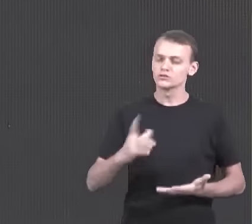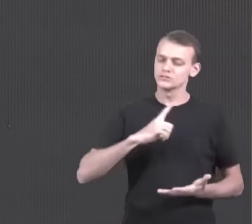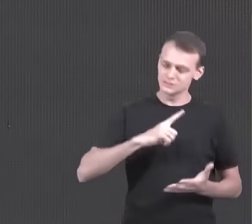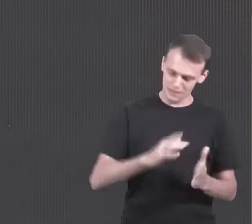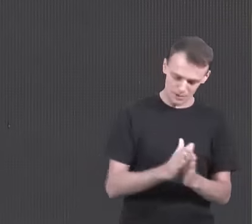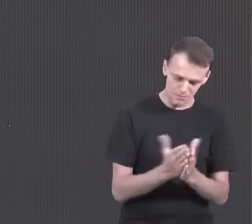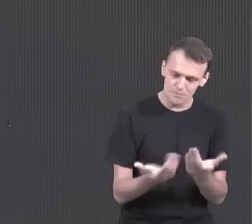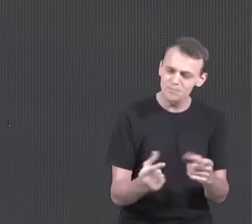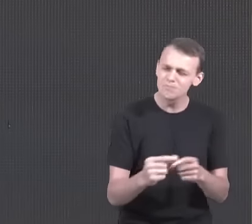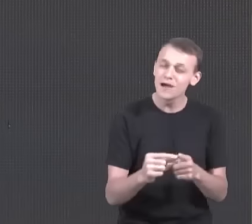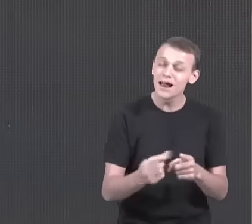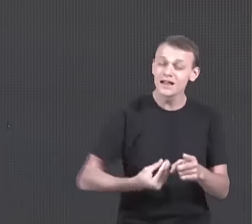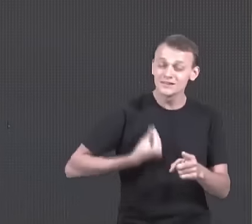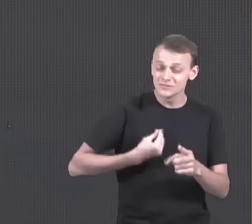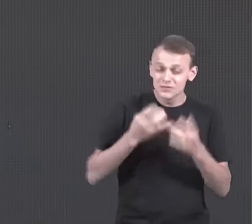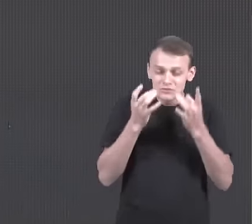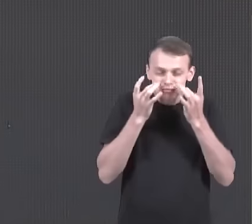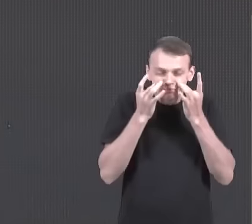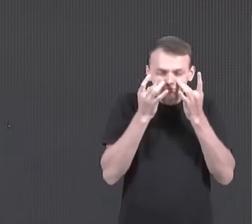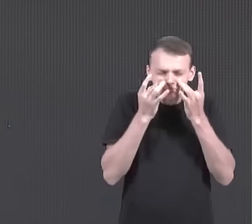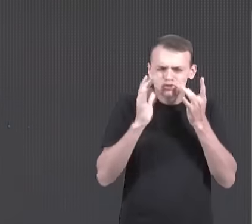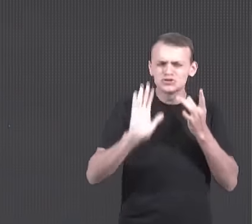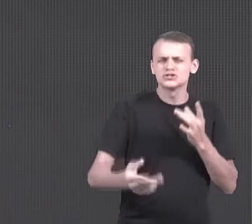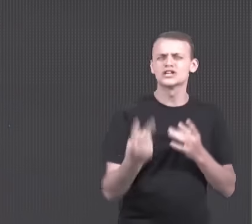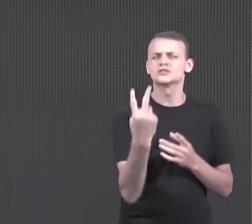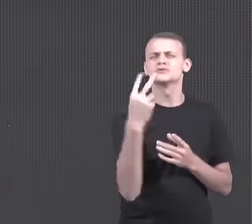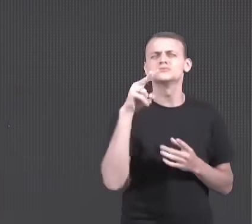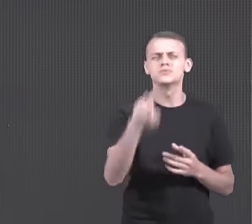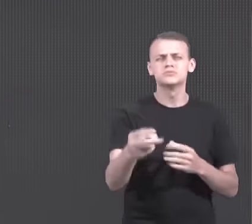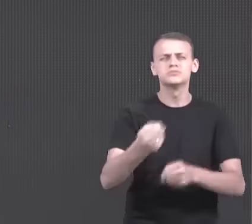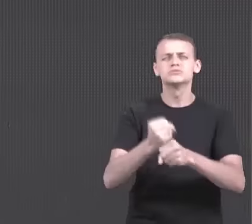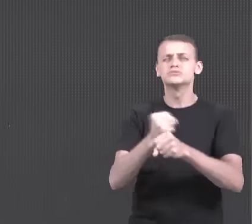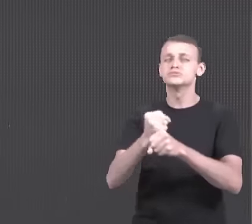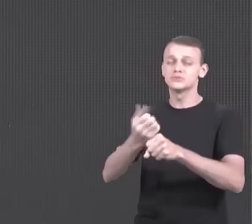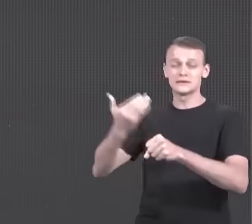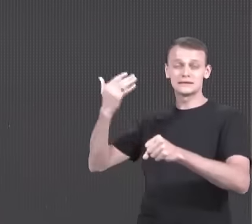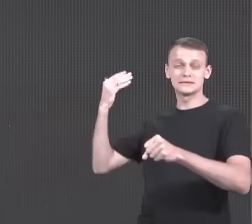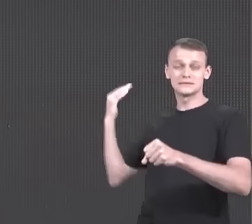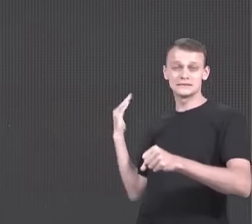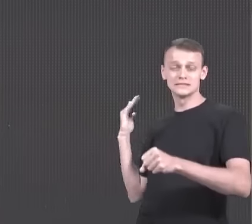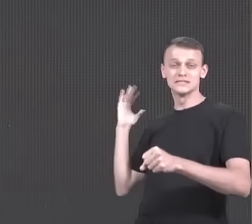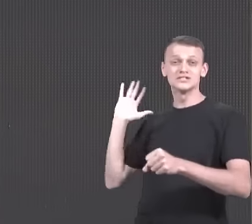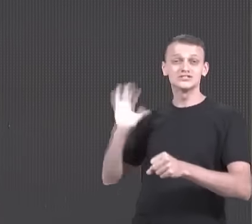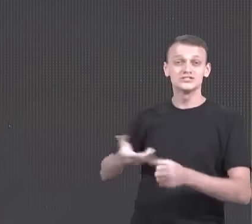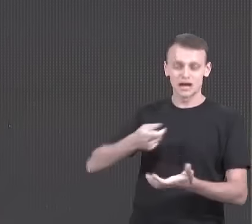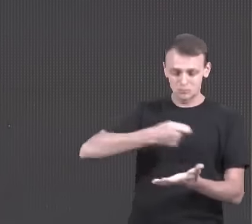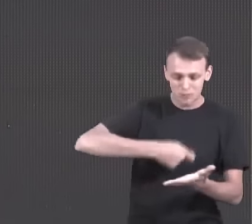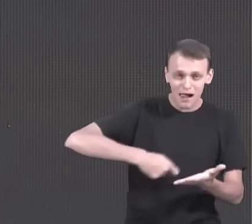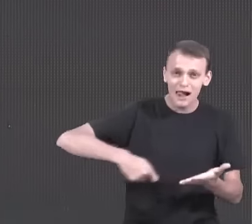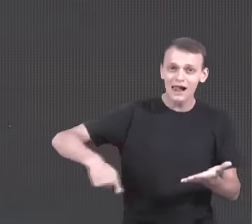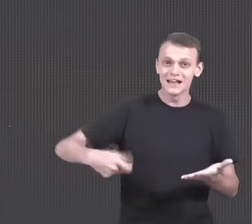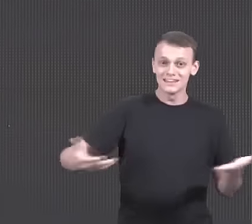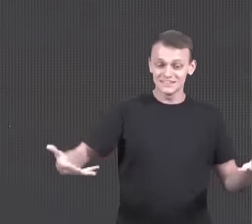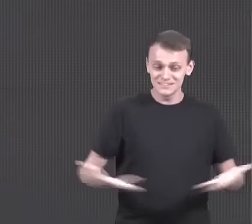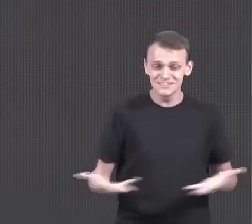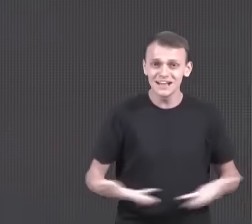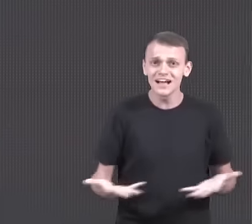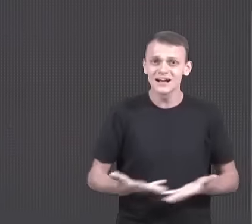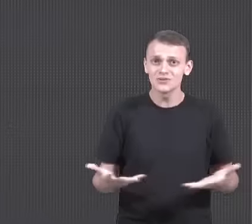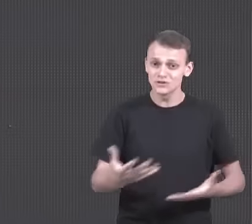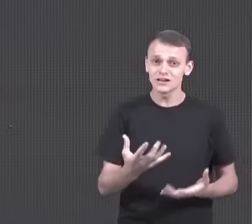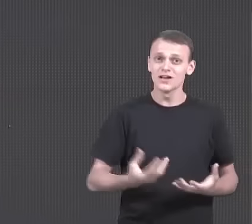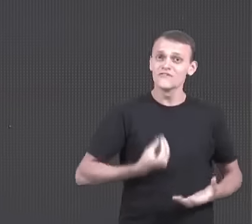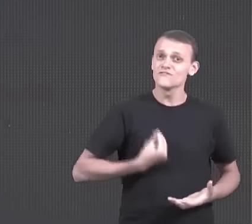palavra, escrita 2000 anos atrás, dizendo que a última hora estava já presente no